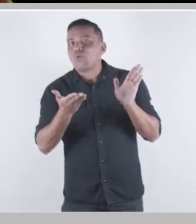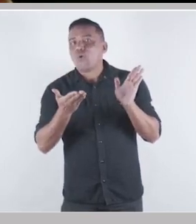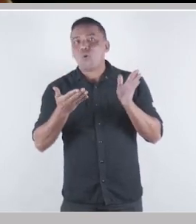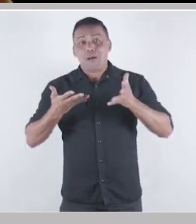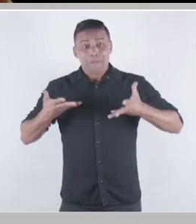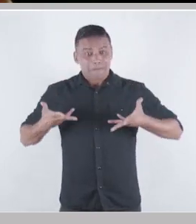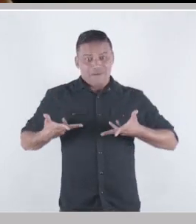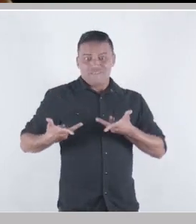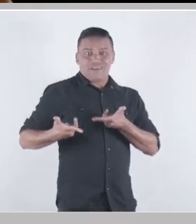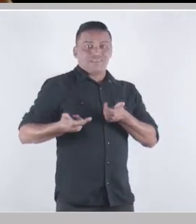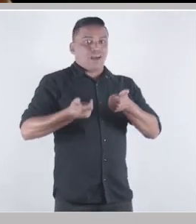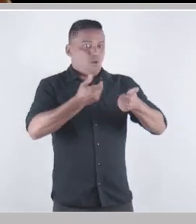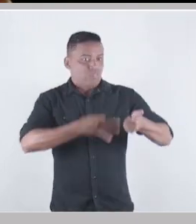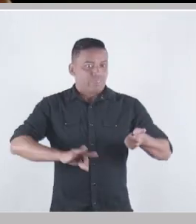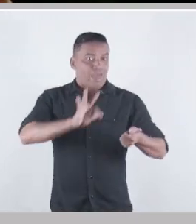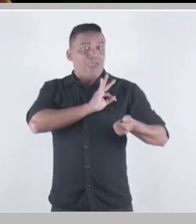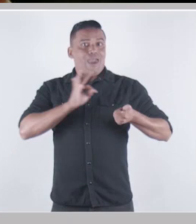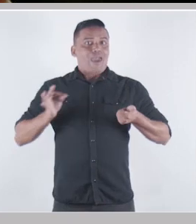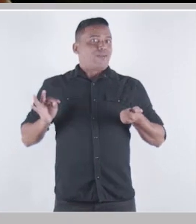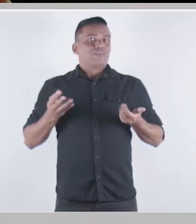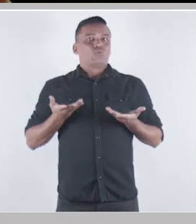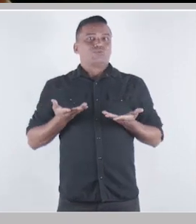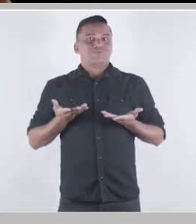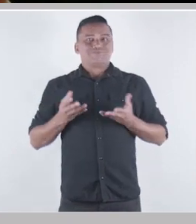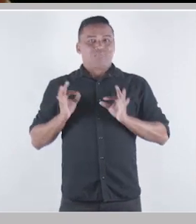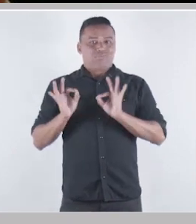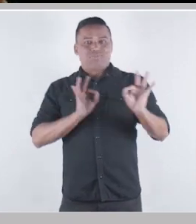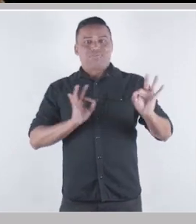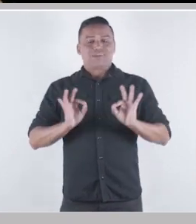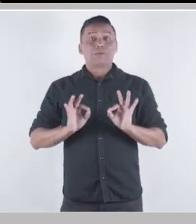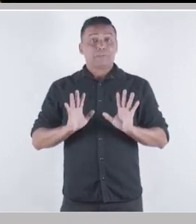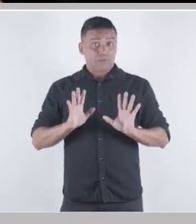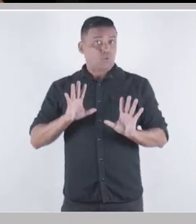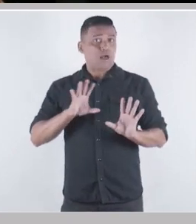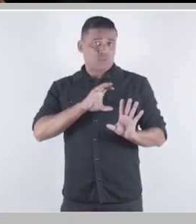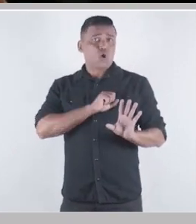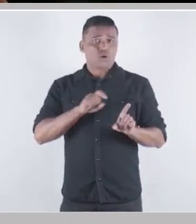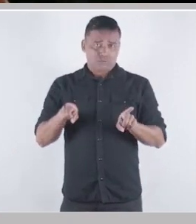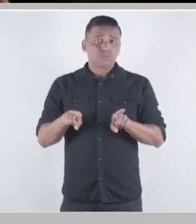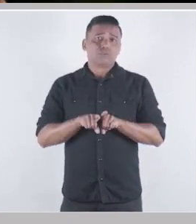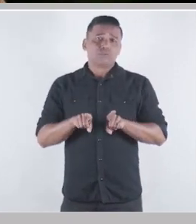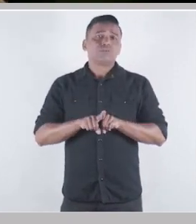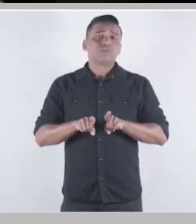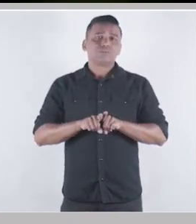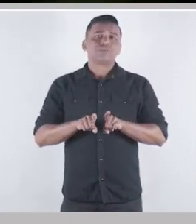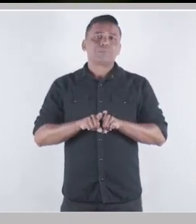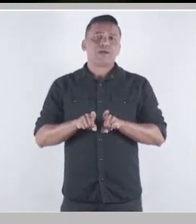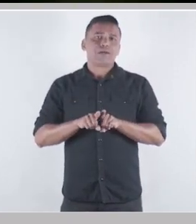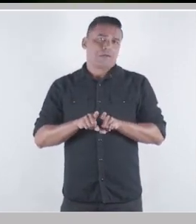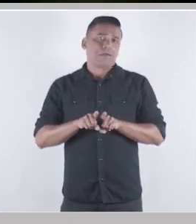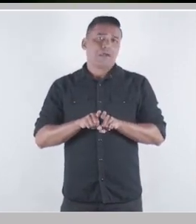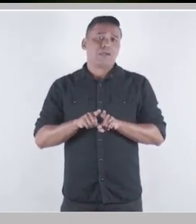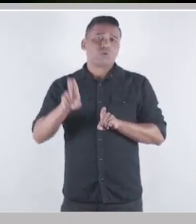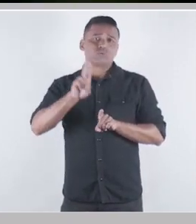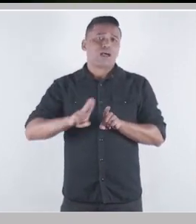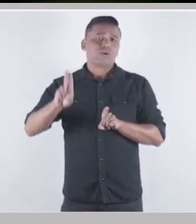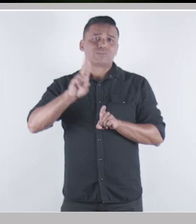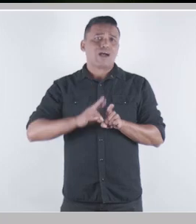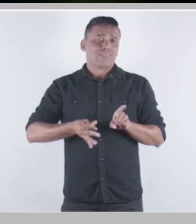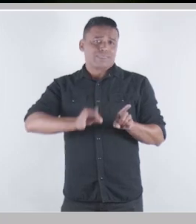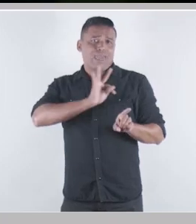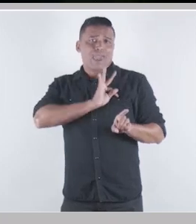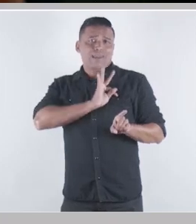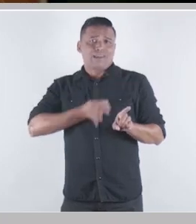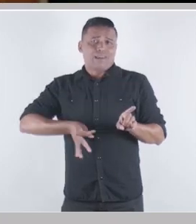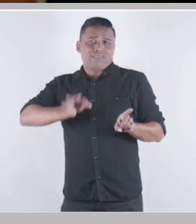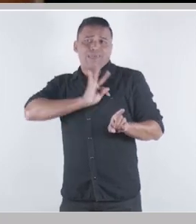virtuosidade técnica, assim. Apesar de gostar bastante, assim, né, de utilizar técnicas diferentes,